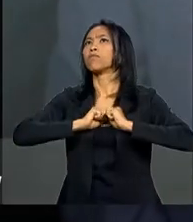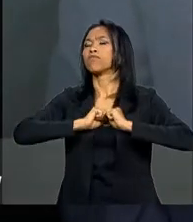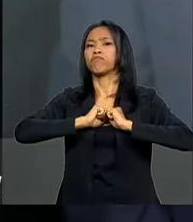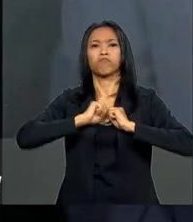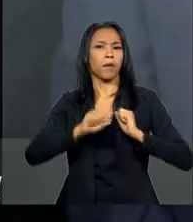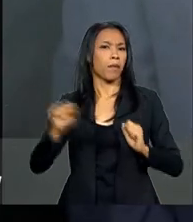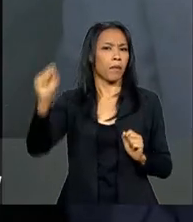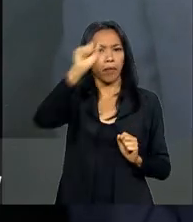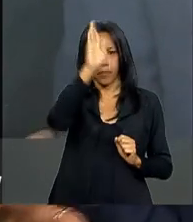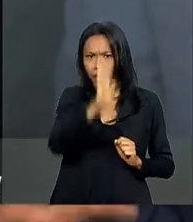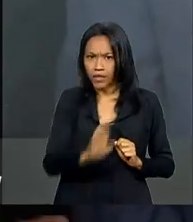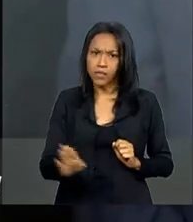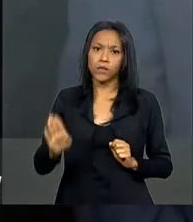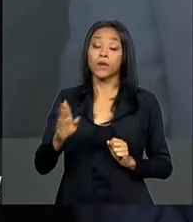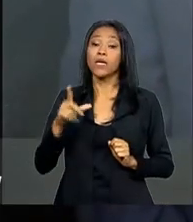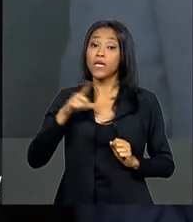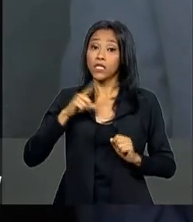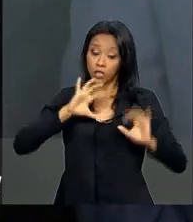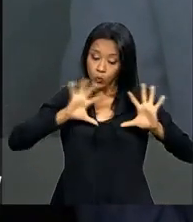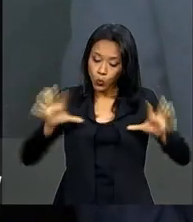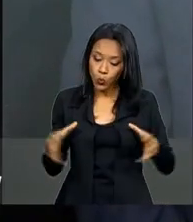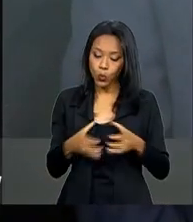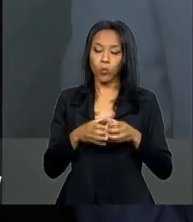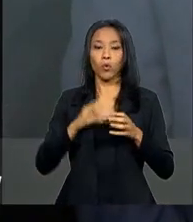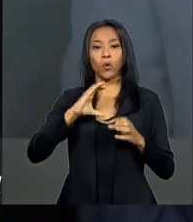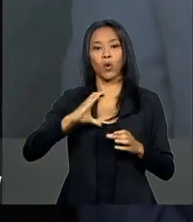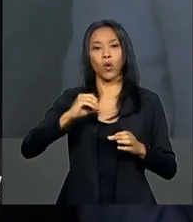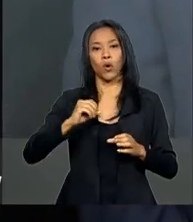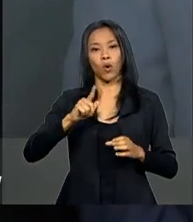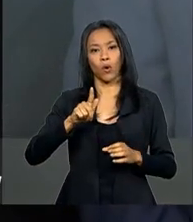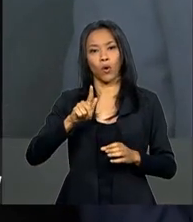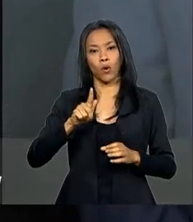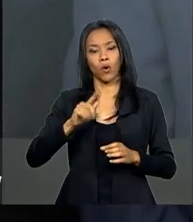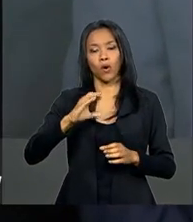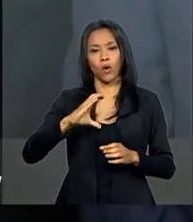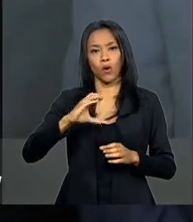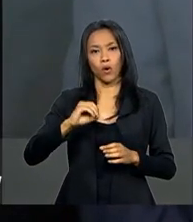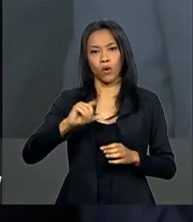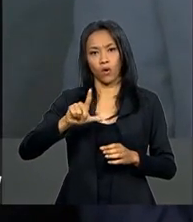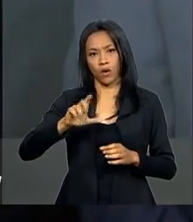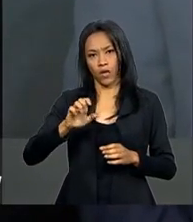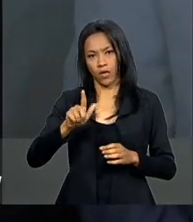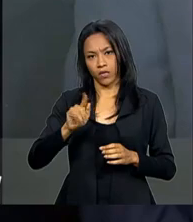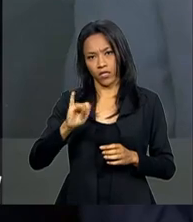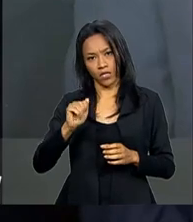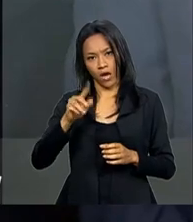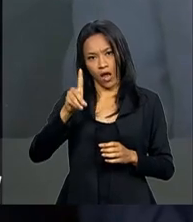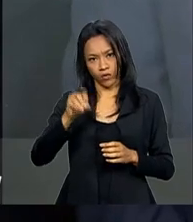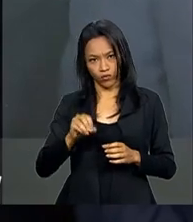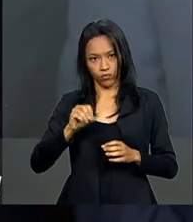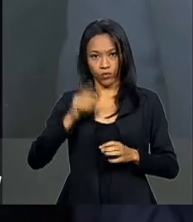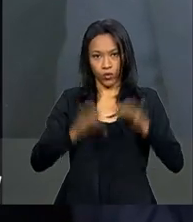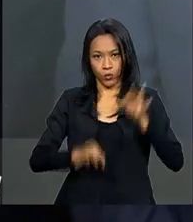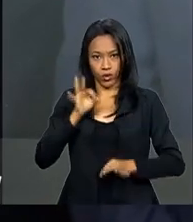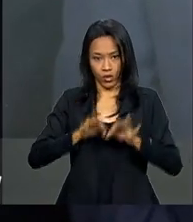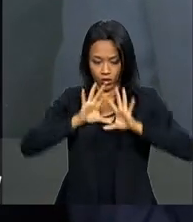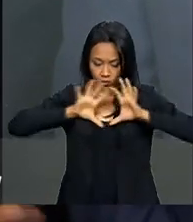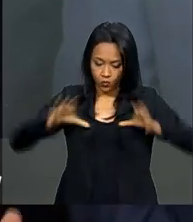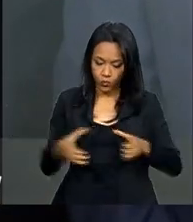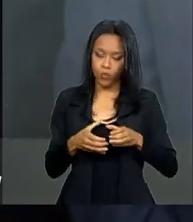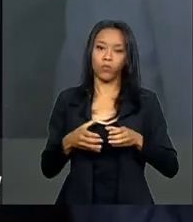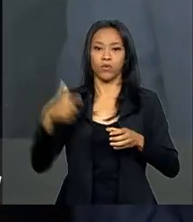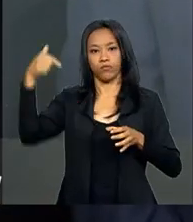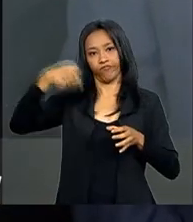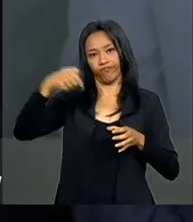senhores ministros. Eles têm um colégio de presidentes de tribunais de justiça. Então, disse eu vou